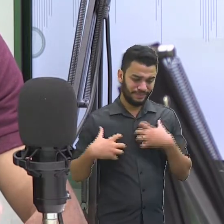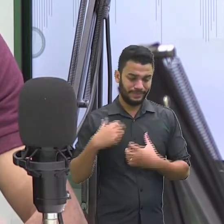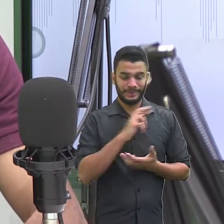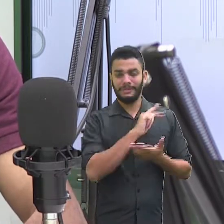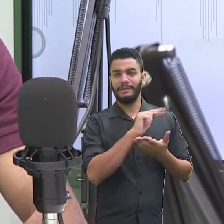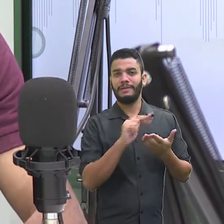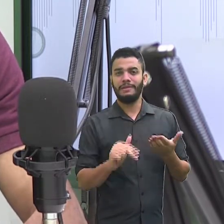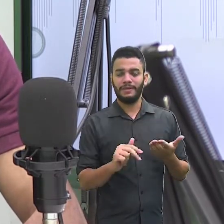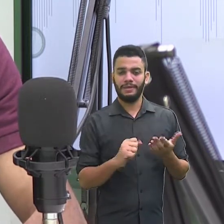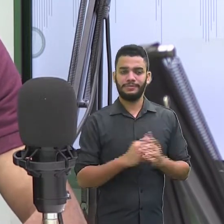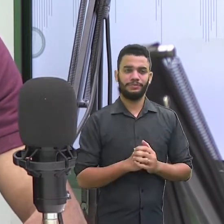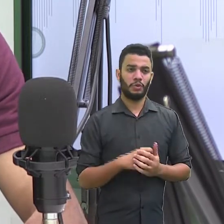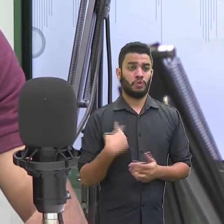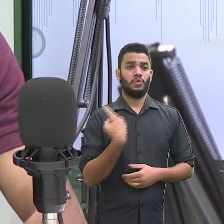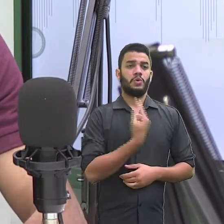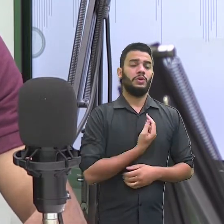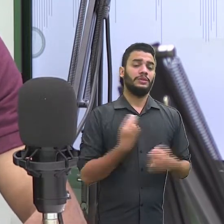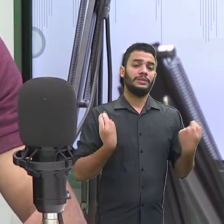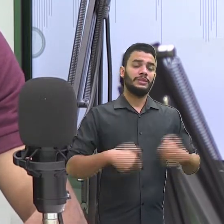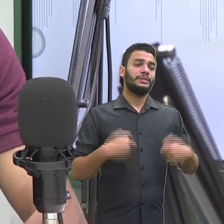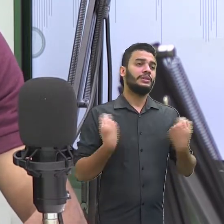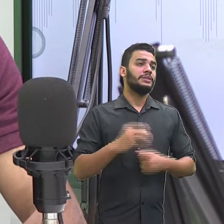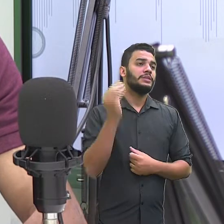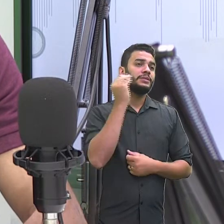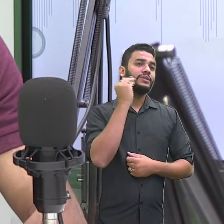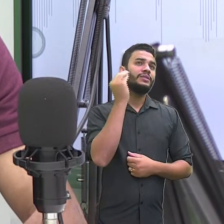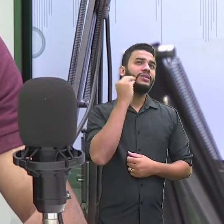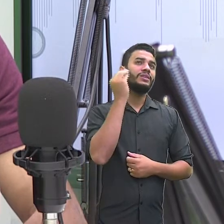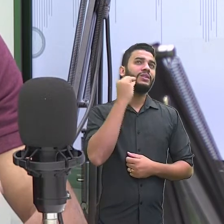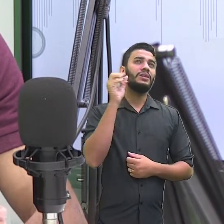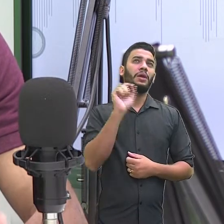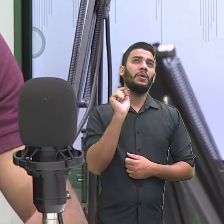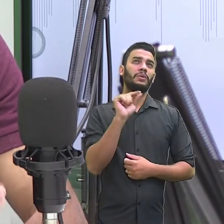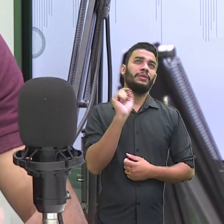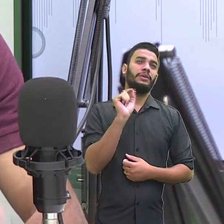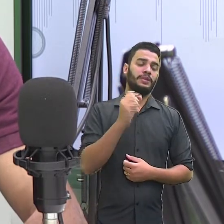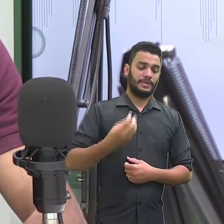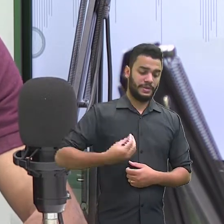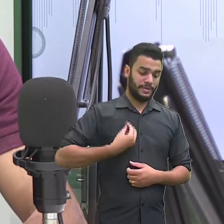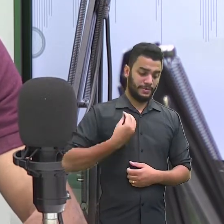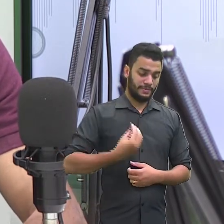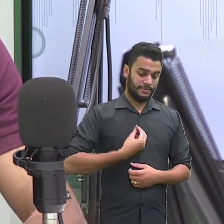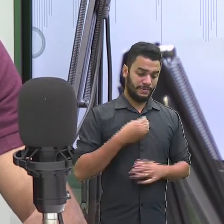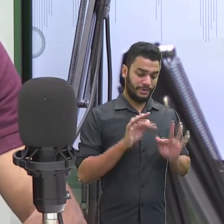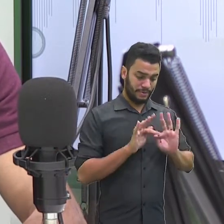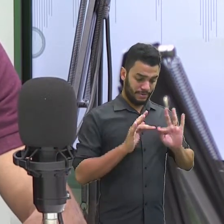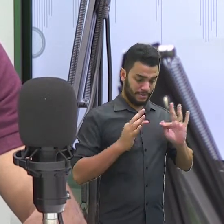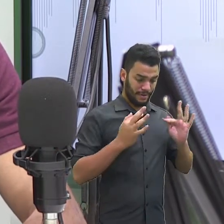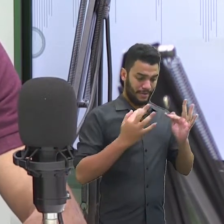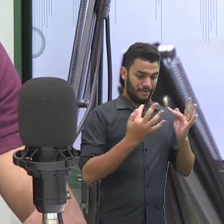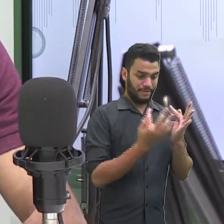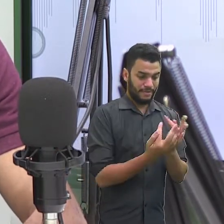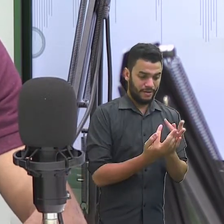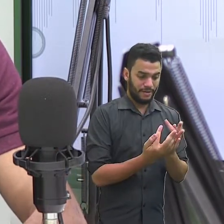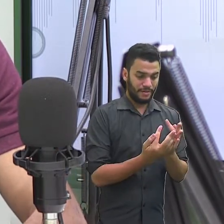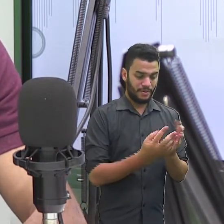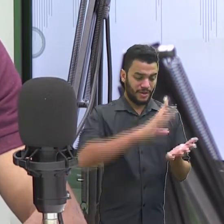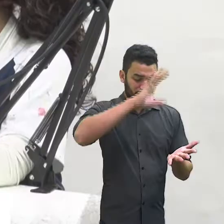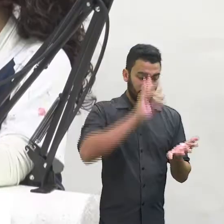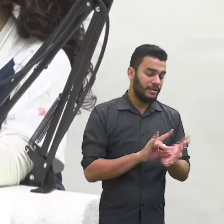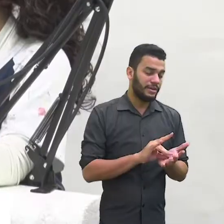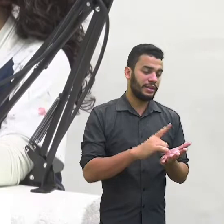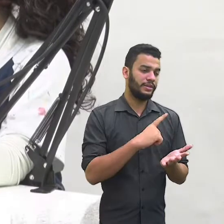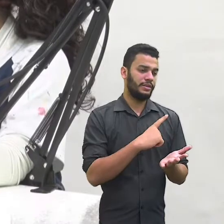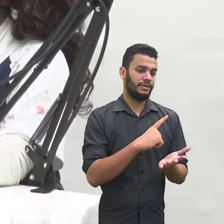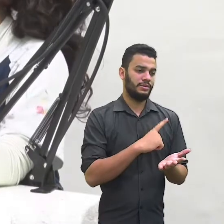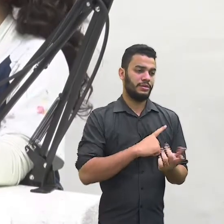vivendo família, não apenas discursando sobre, mas vivendo o que efetivamente é a família. Exatamente o que a gente estava falando ao